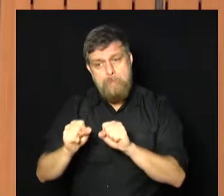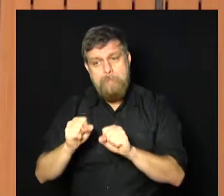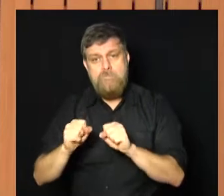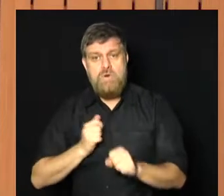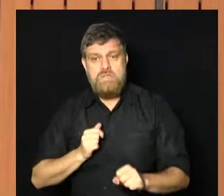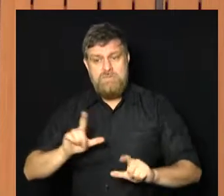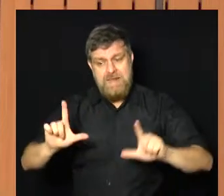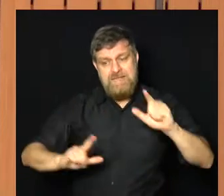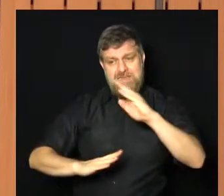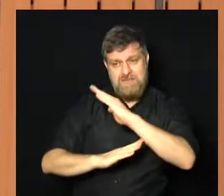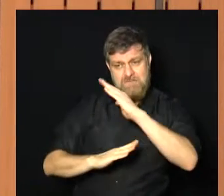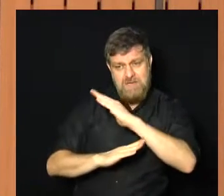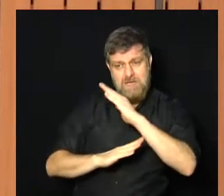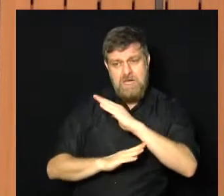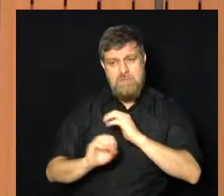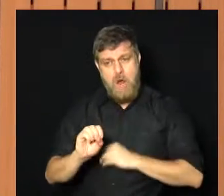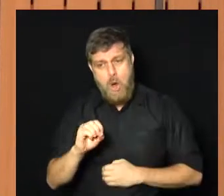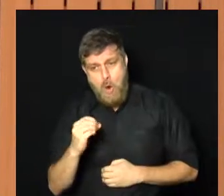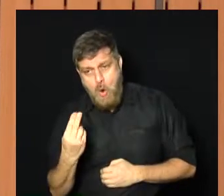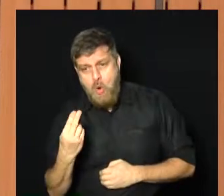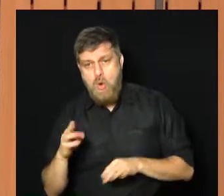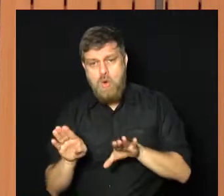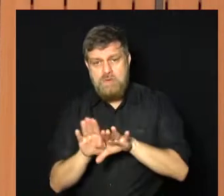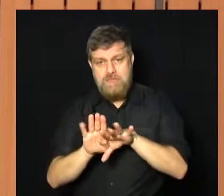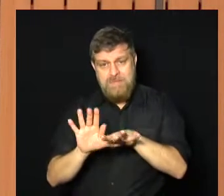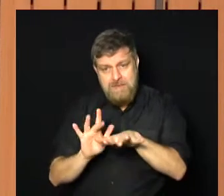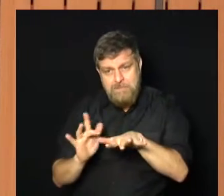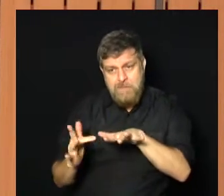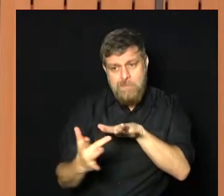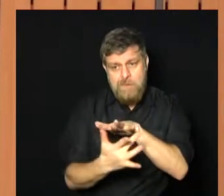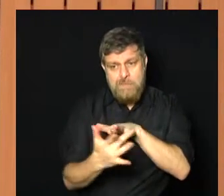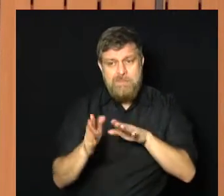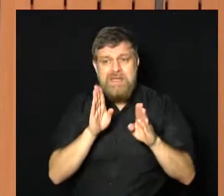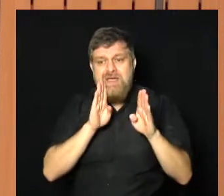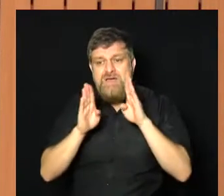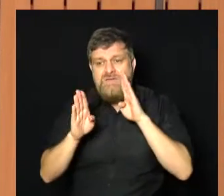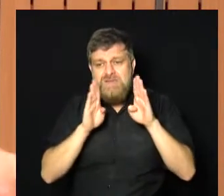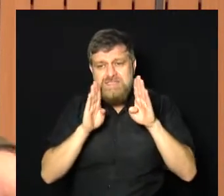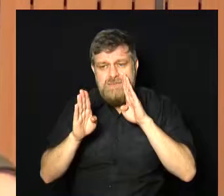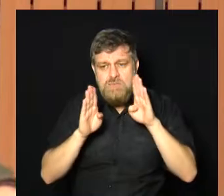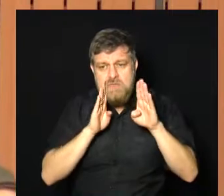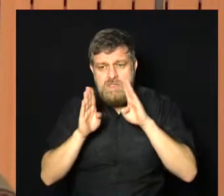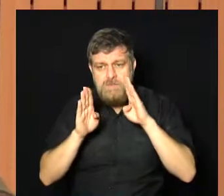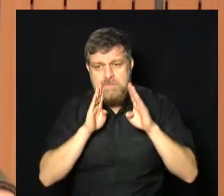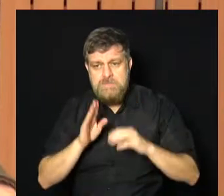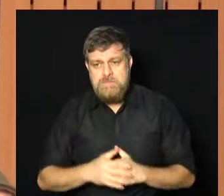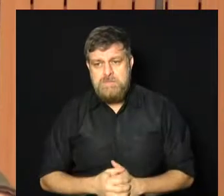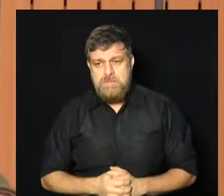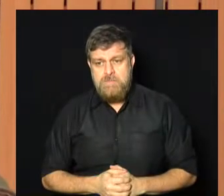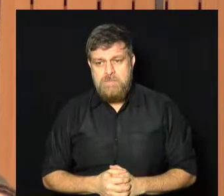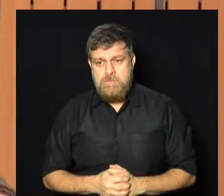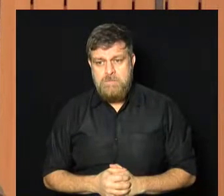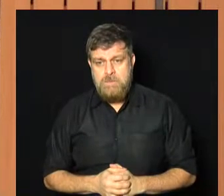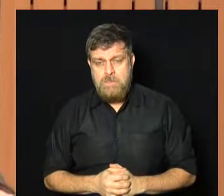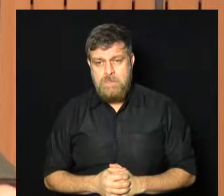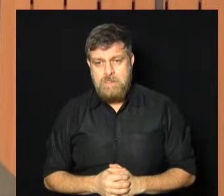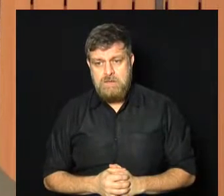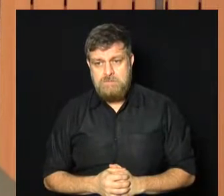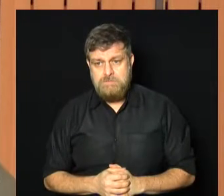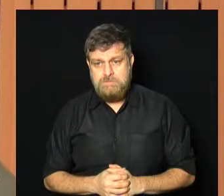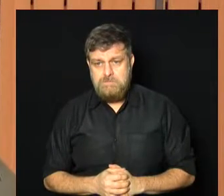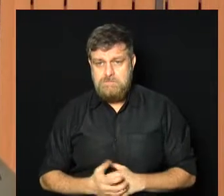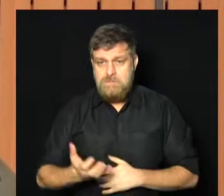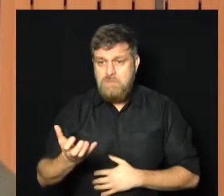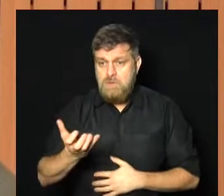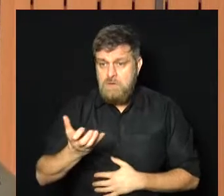TV Câmara ou então pelo Facebook da Câmara de Campinas. Então queria